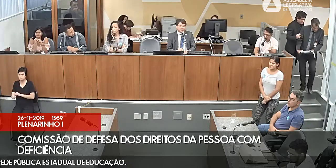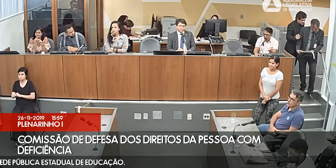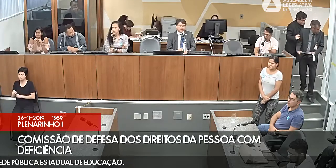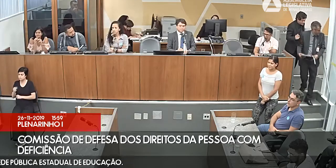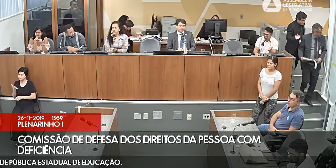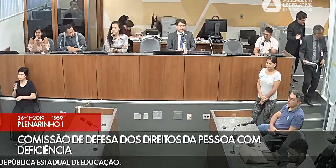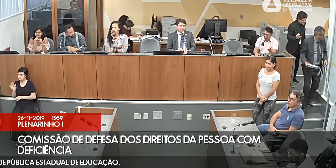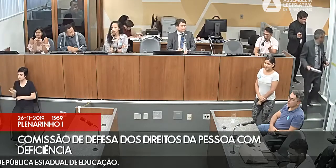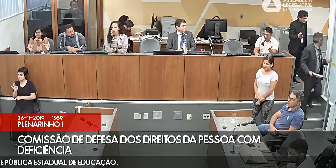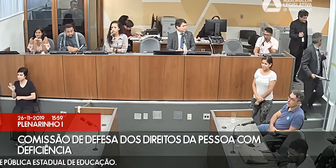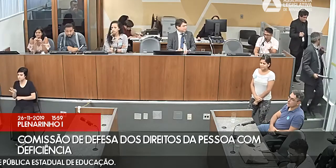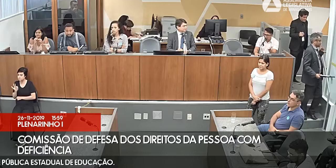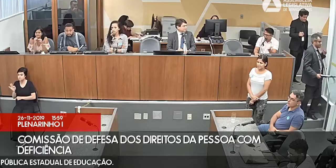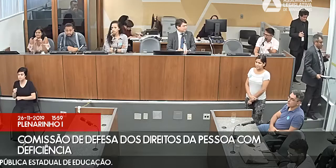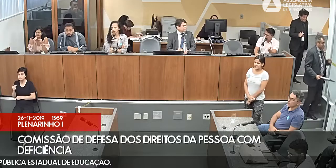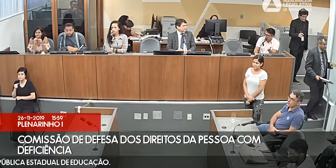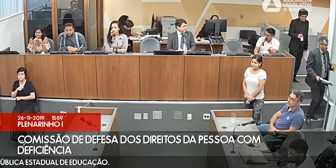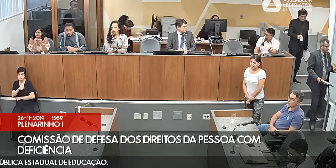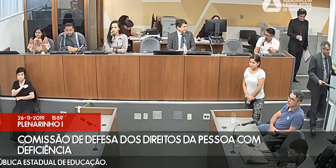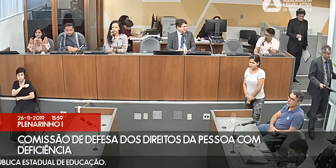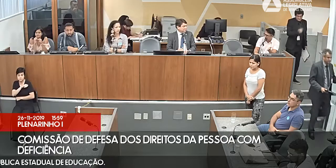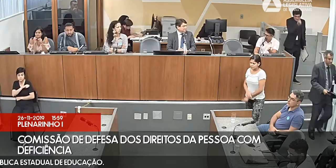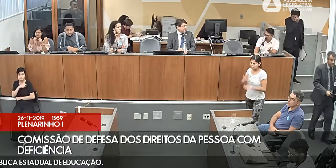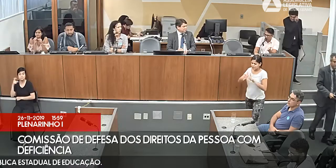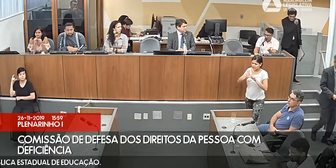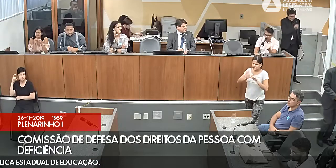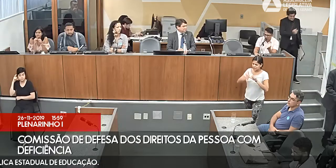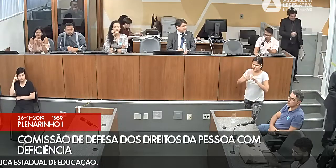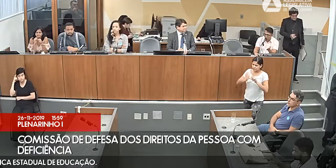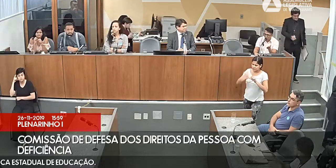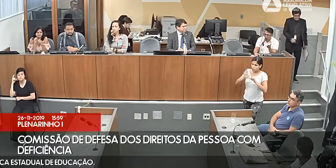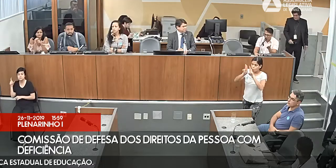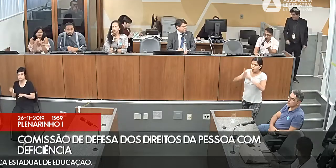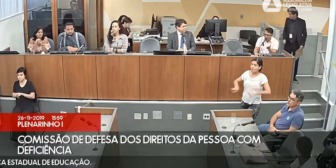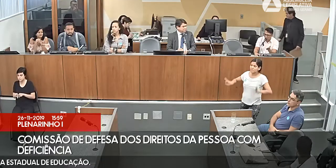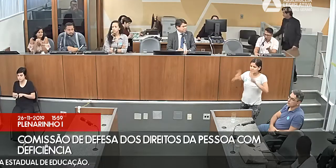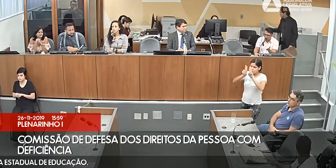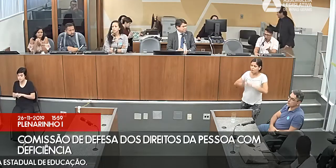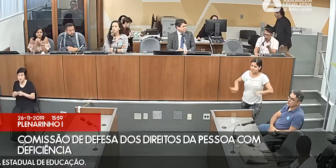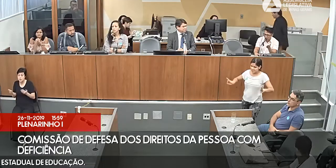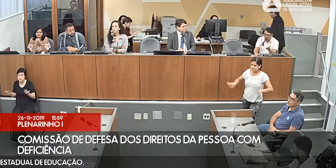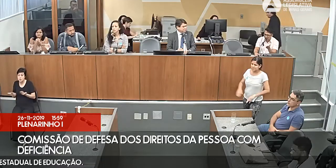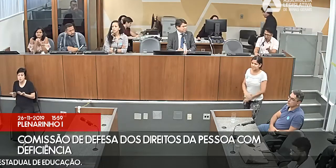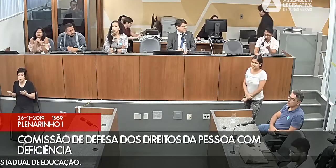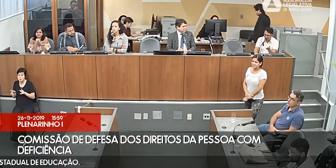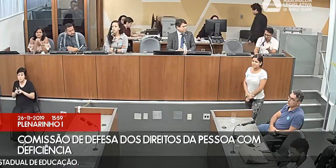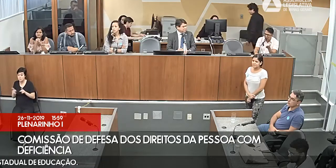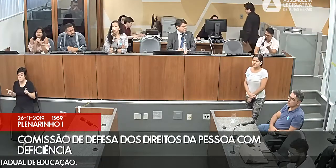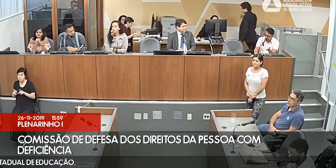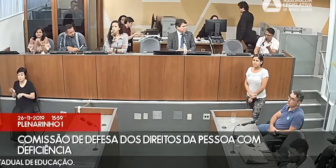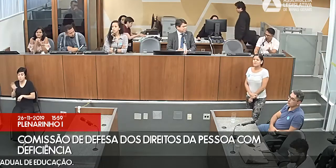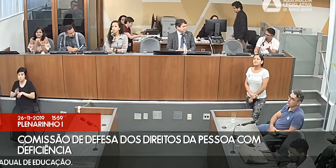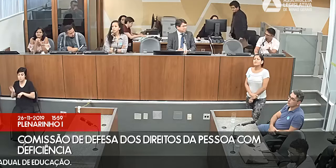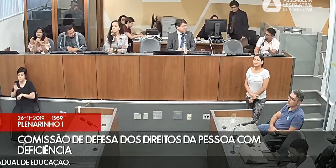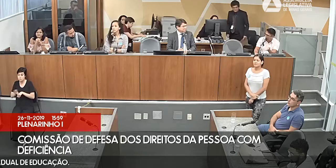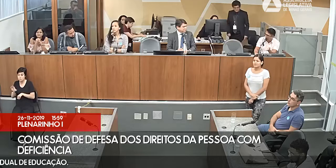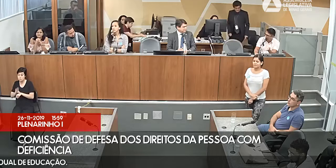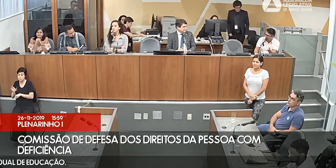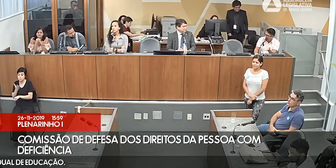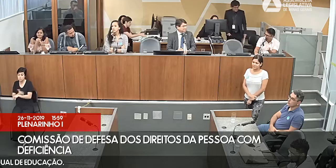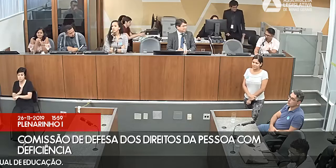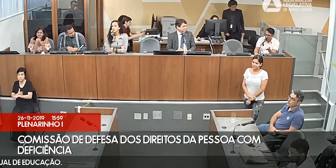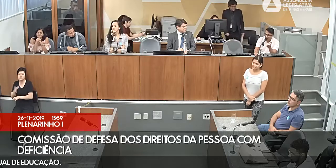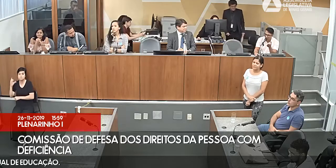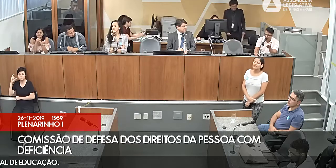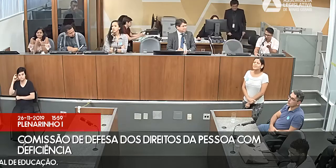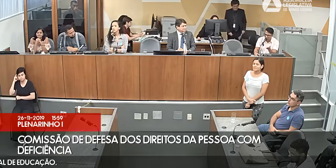Federal, ela foi aluna do Francisco Salles. E hoje é professora do curso técnico de Libras do Francisco